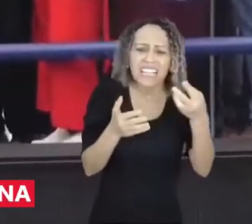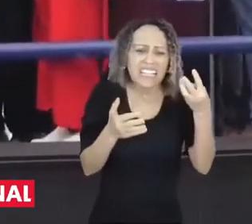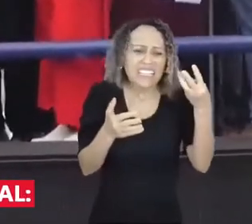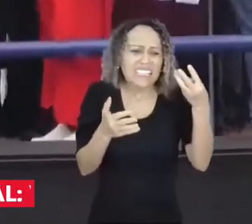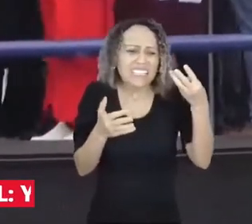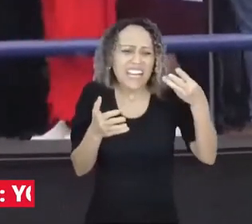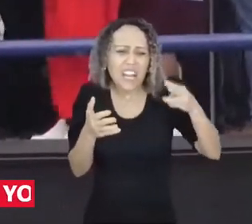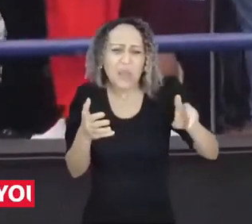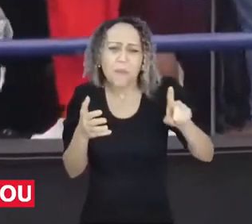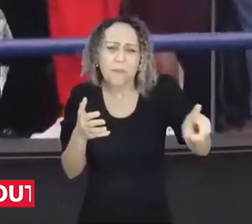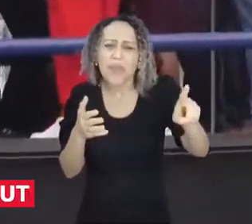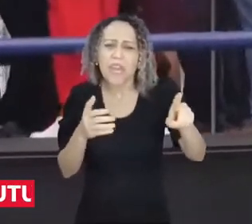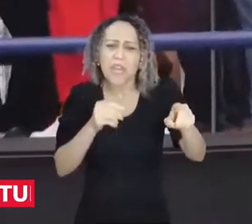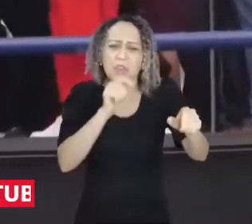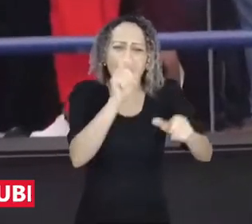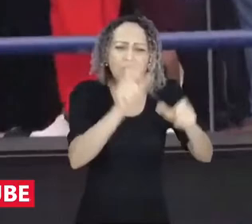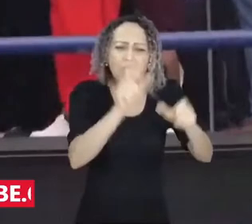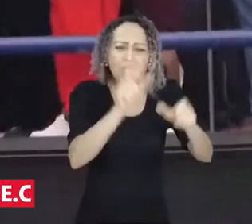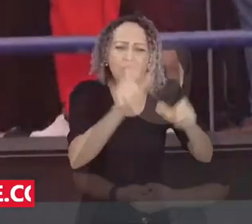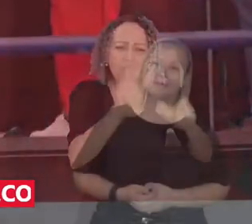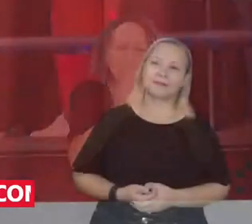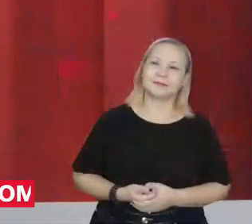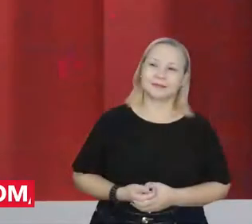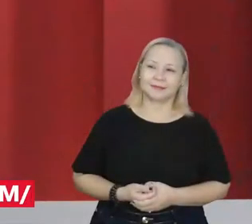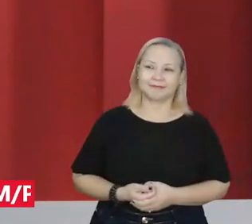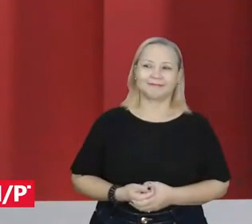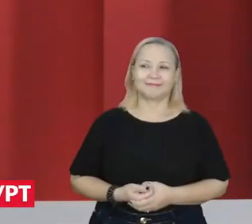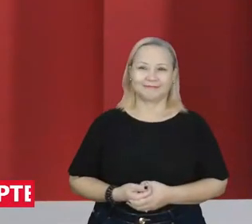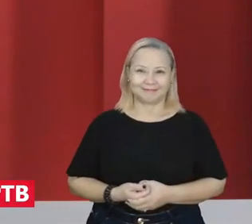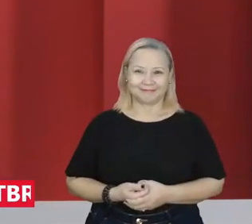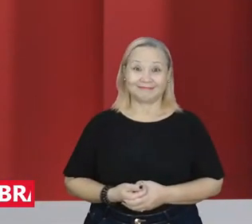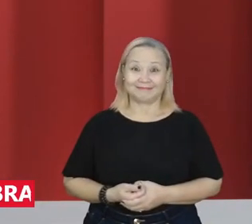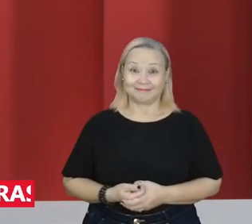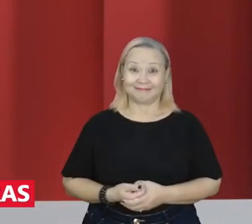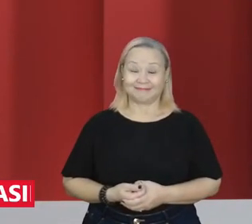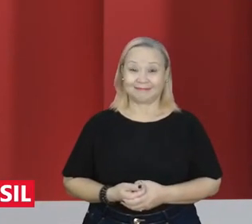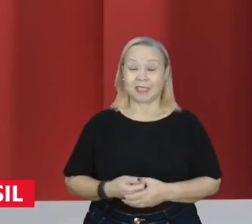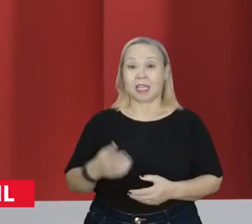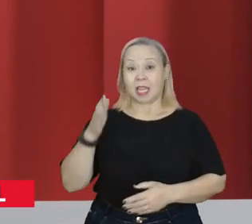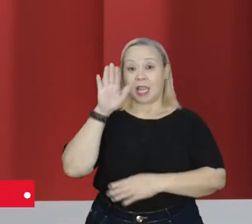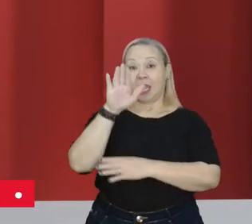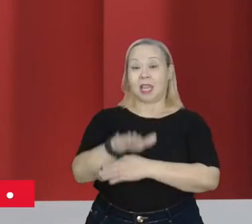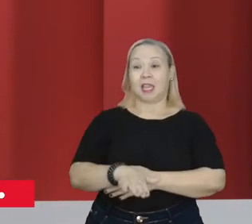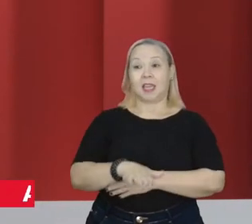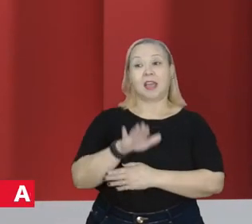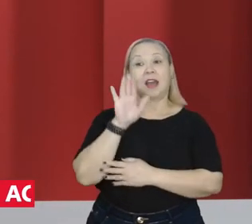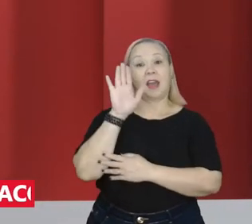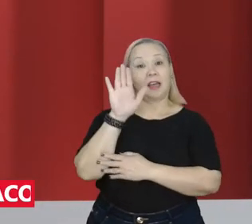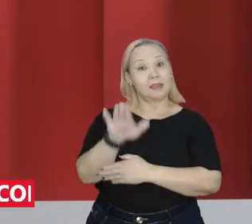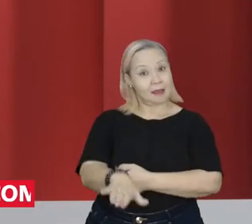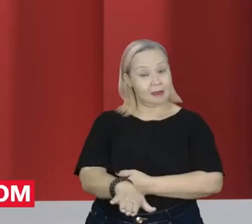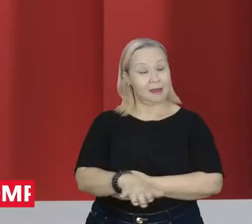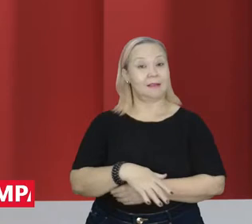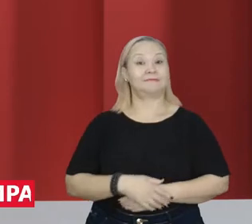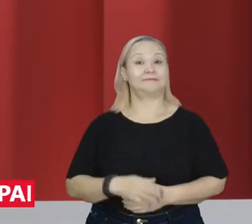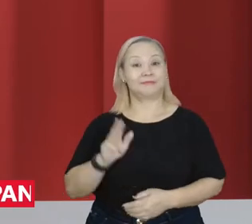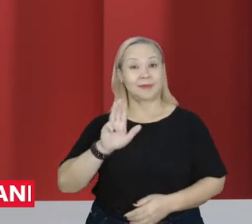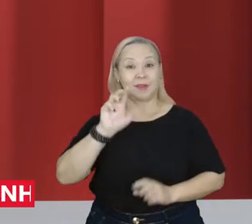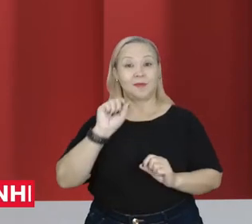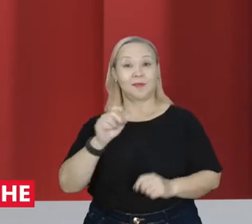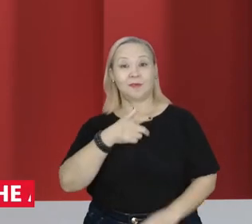86 mil trabalhadores. E na parte da tarde eu falei, prepara o fôlego, Lula foi